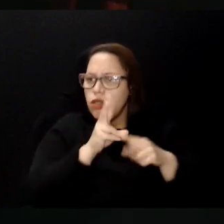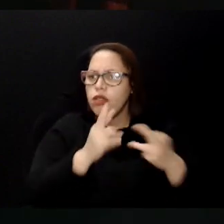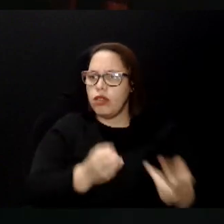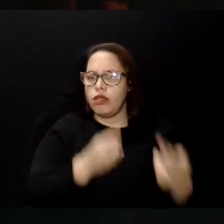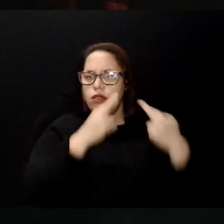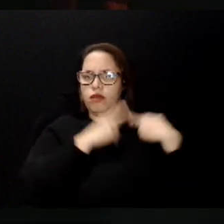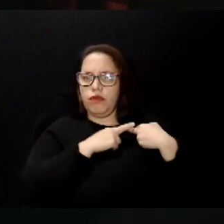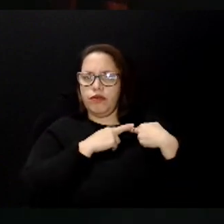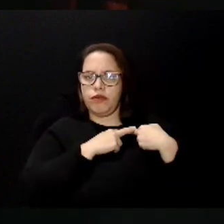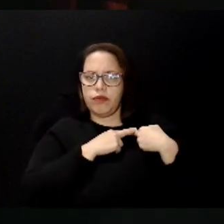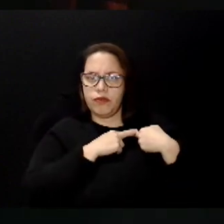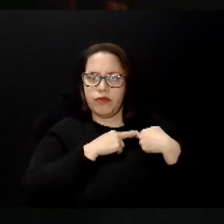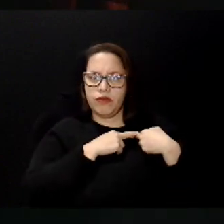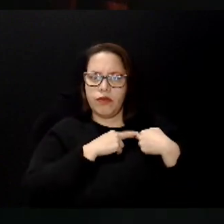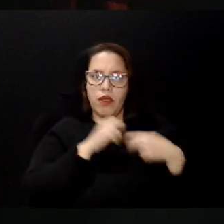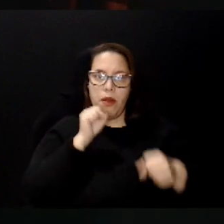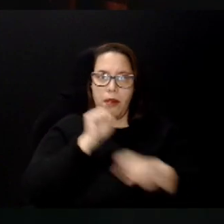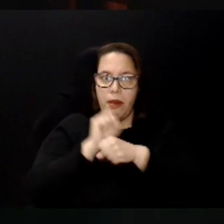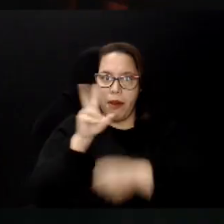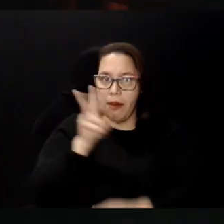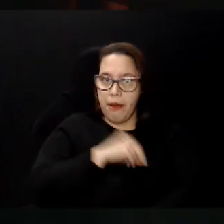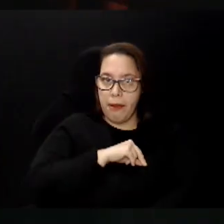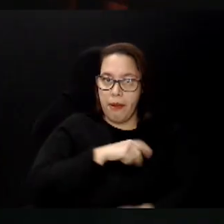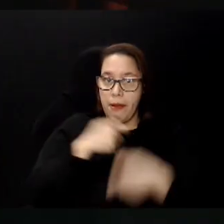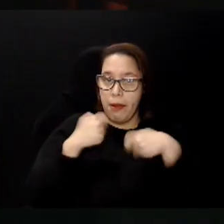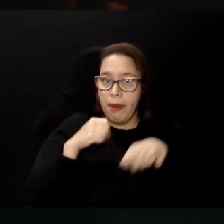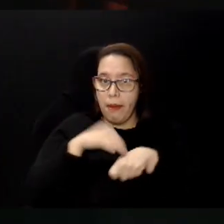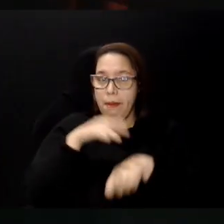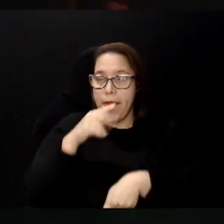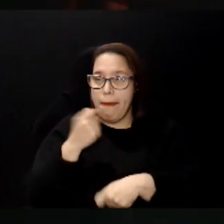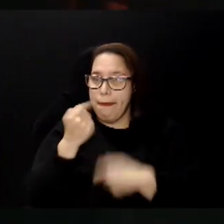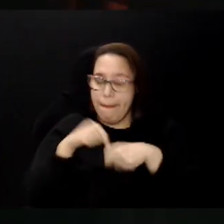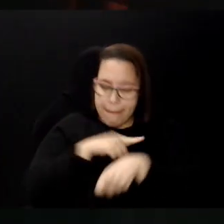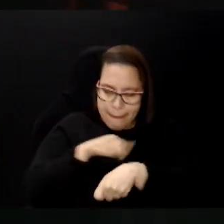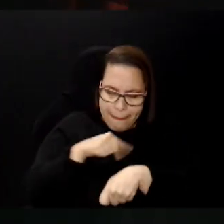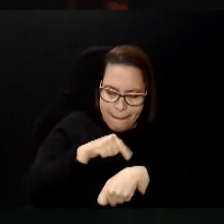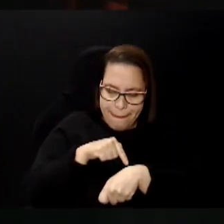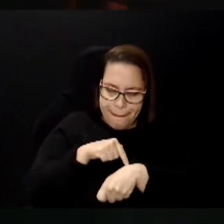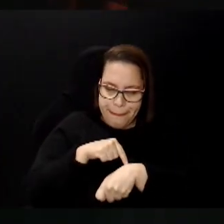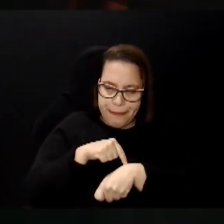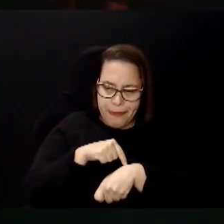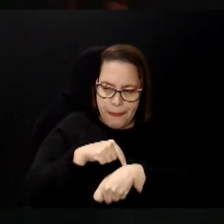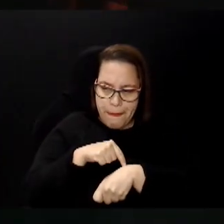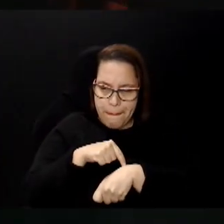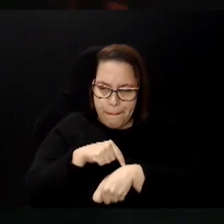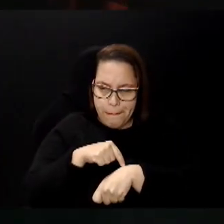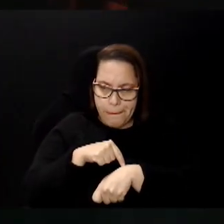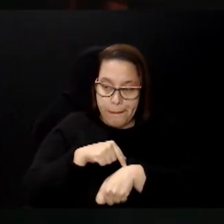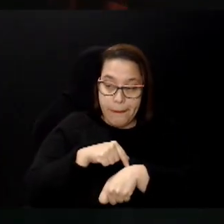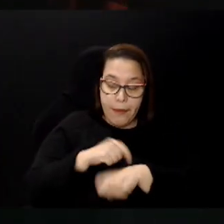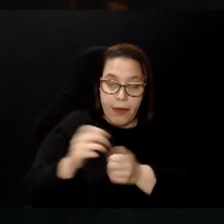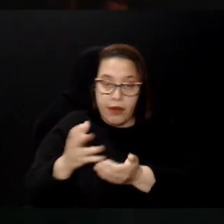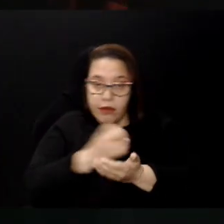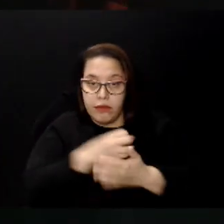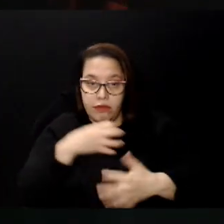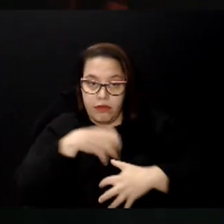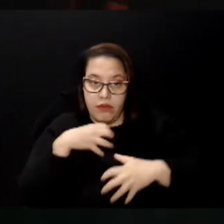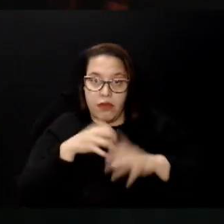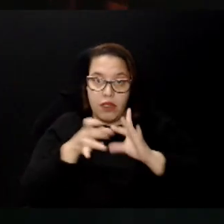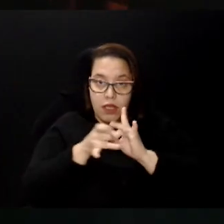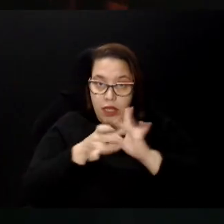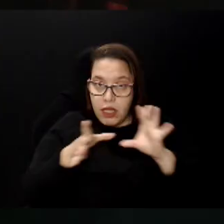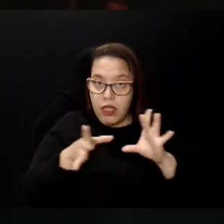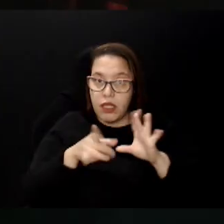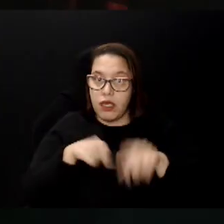responsabilidades. Você para e fala assim, nossa, o dia precisava ter mais algumas horas. E aí, para a gente recuperar a sensação de liberdade, ter um tempo